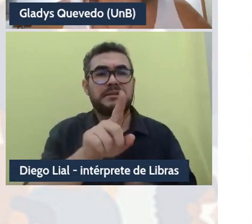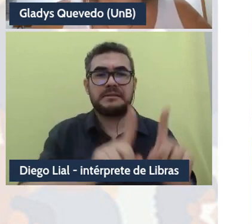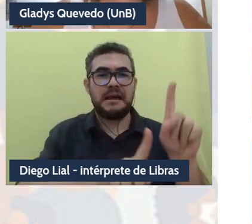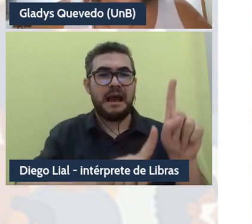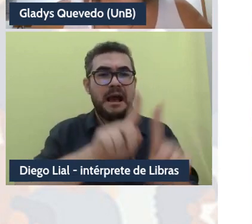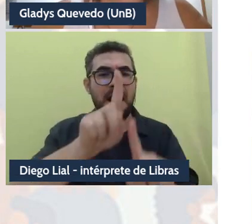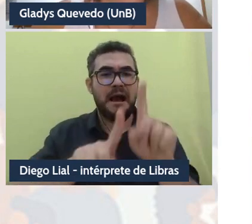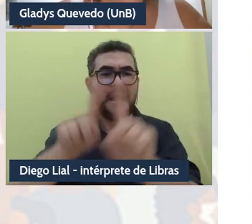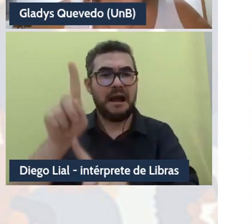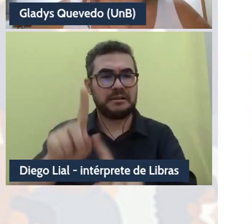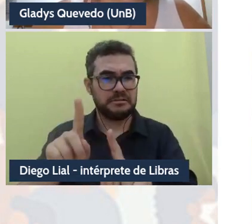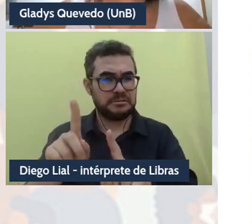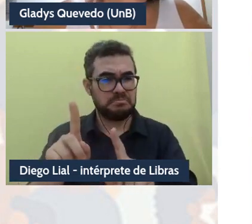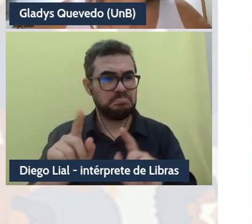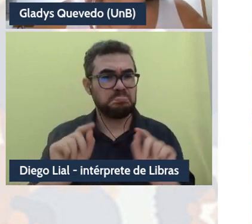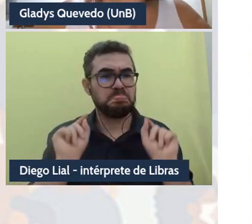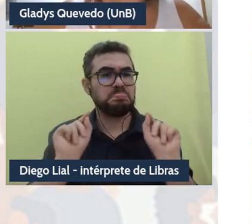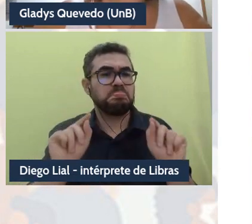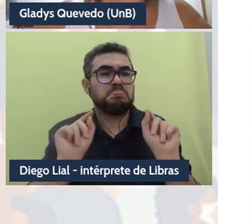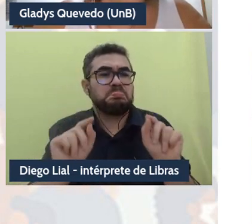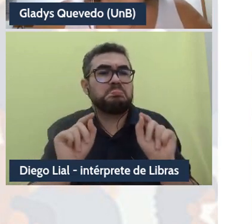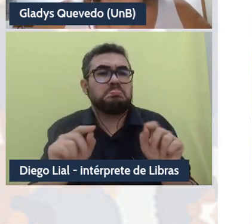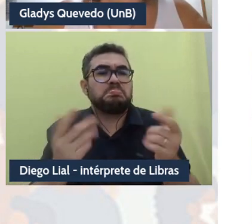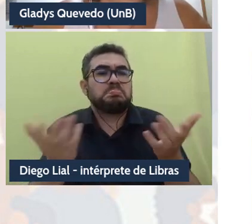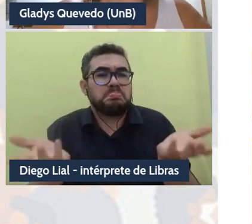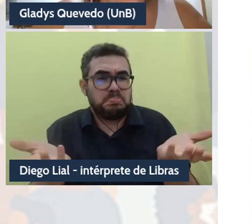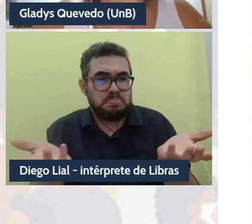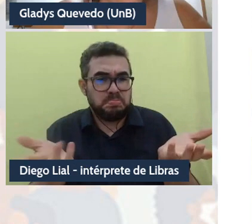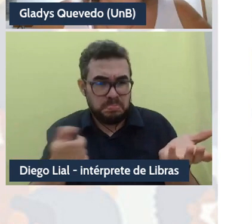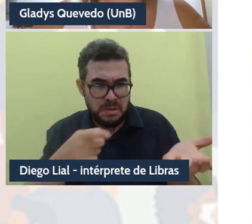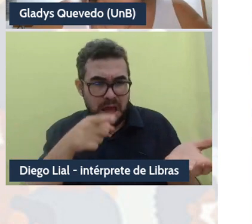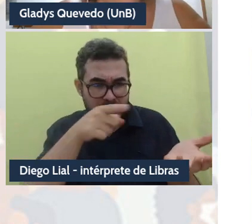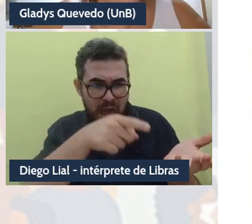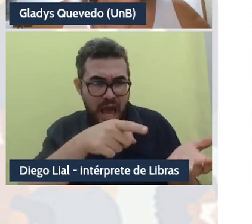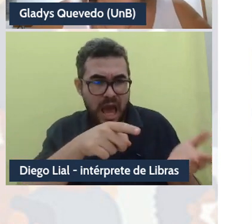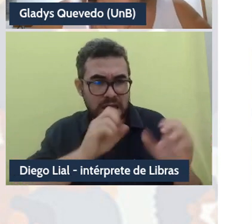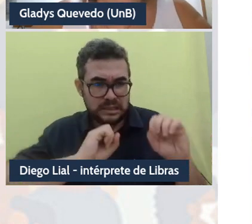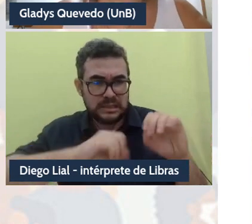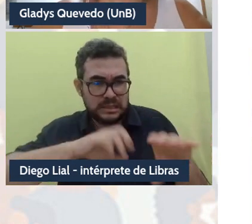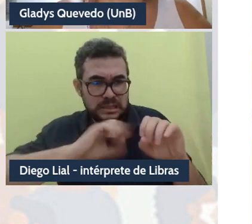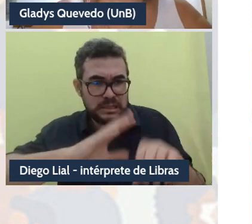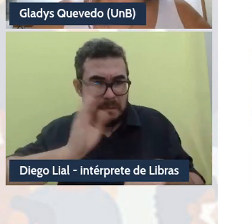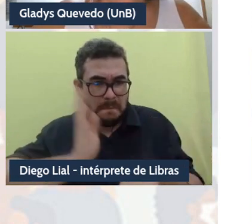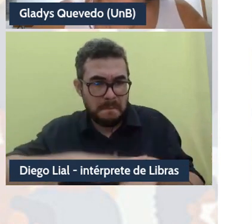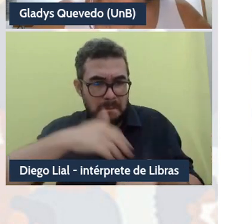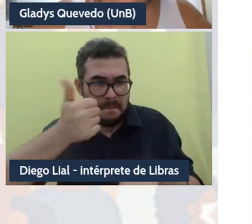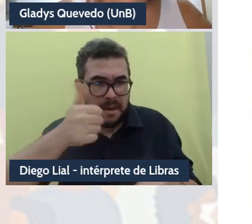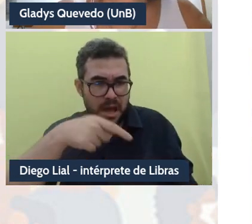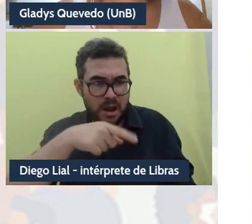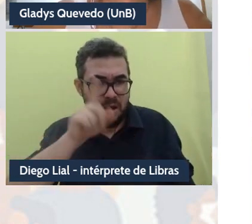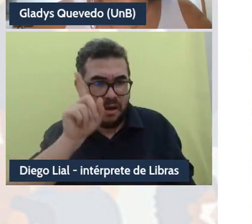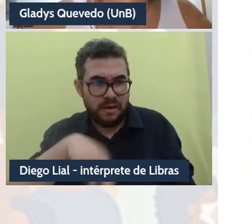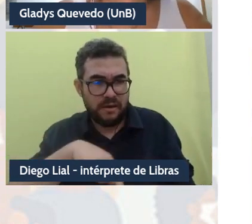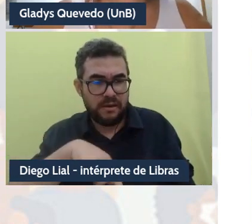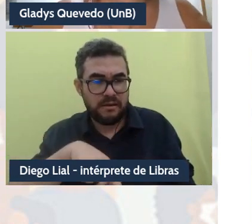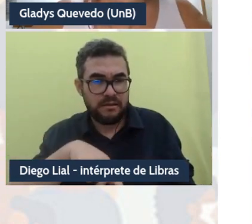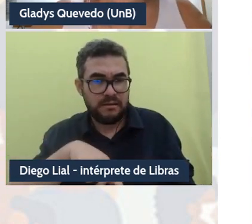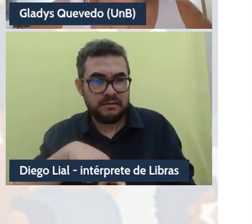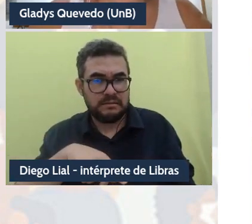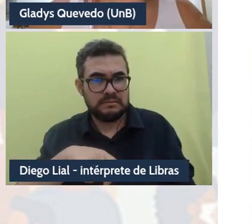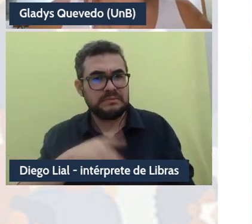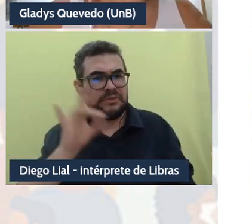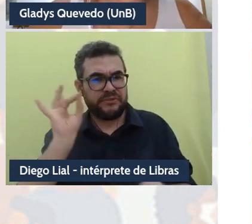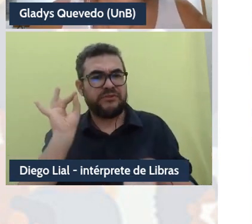de fato, a qualidade de ensino ali é melhor? Né? Significa que, de fato, a aprovação que aqueles alunos têm